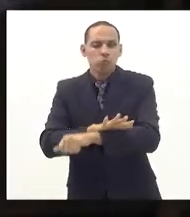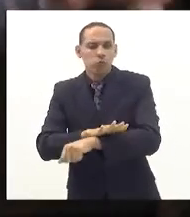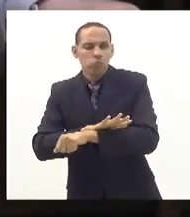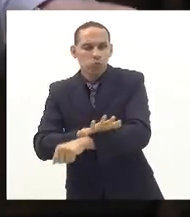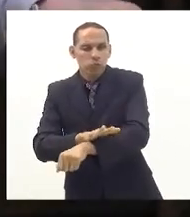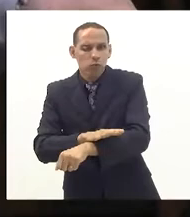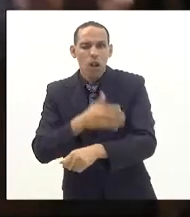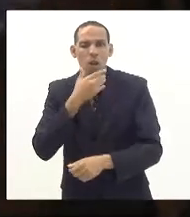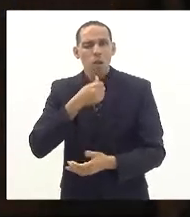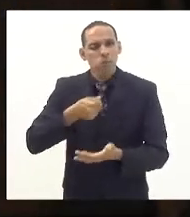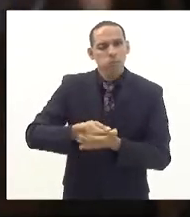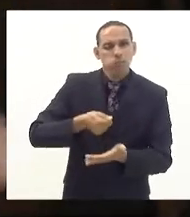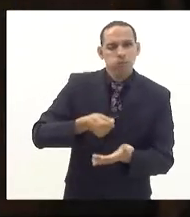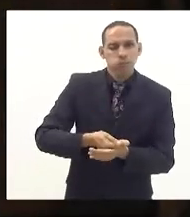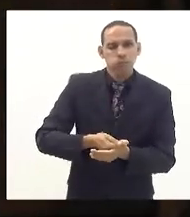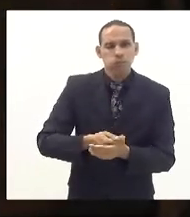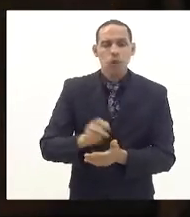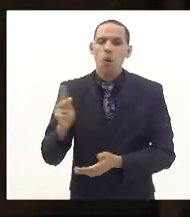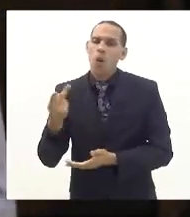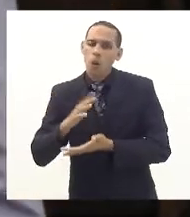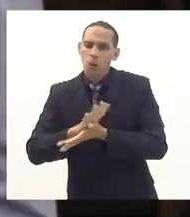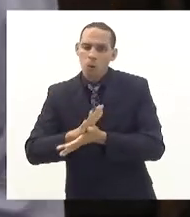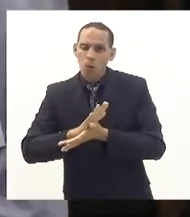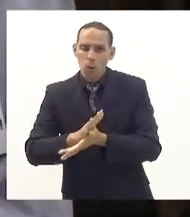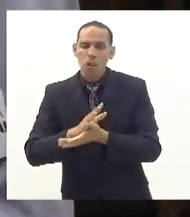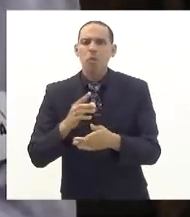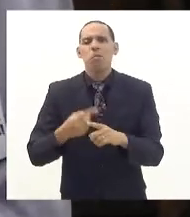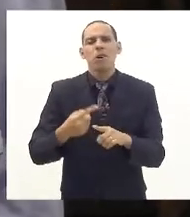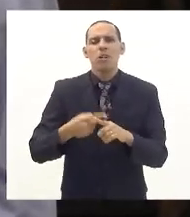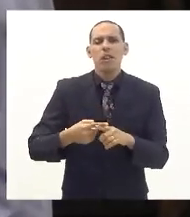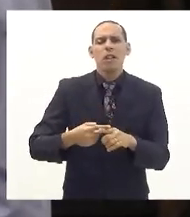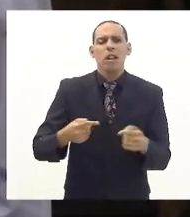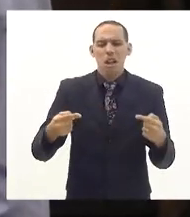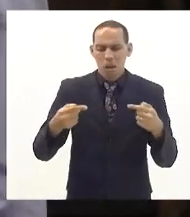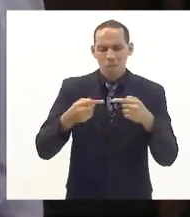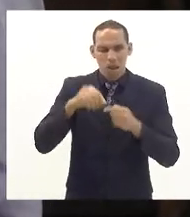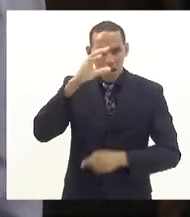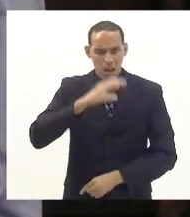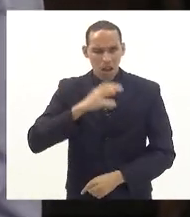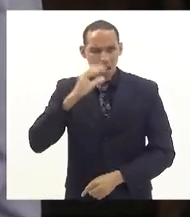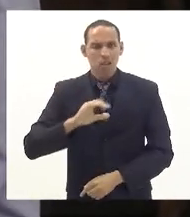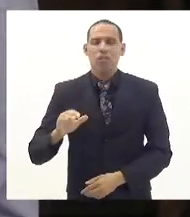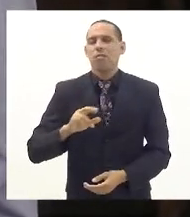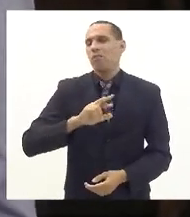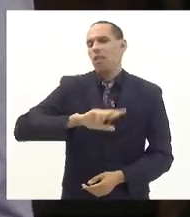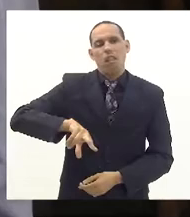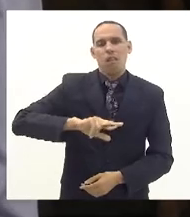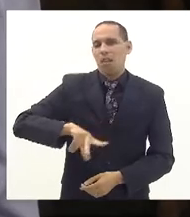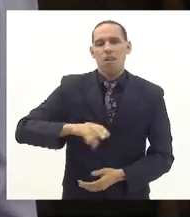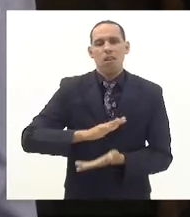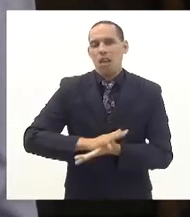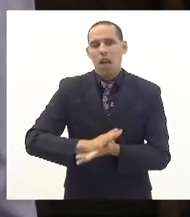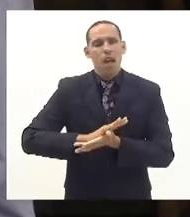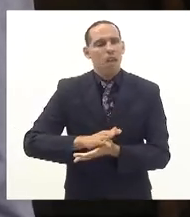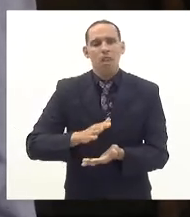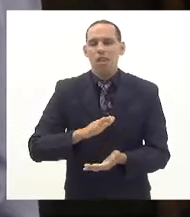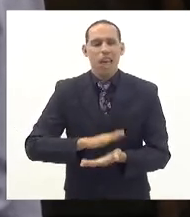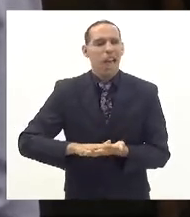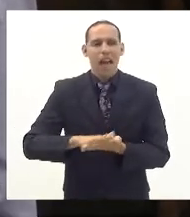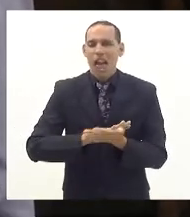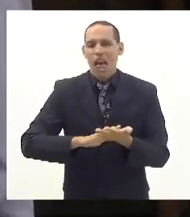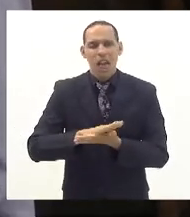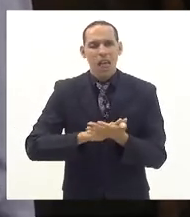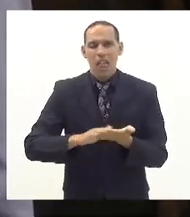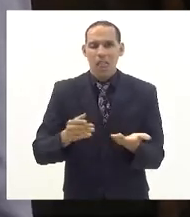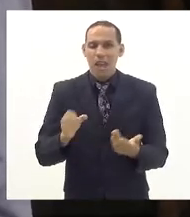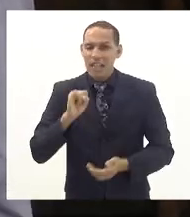o machismo, a homofobia. Porque isso não é cidadania. Alguém ser discriminado pela cor da sua pele, pela sua